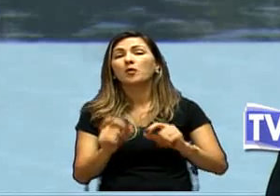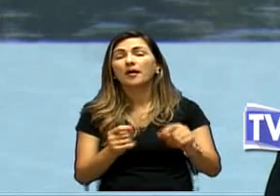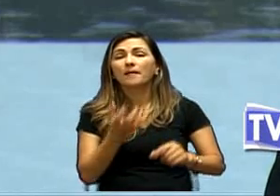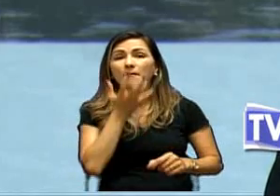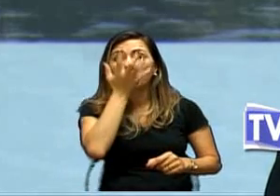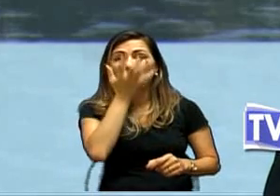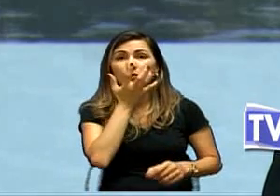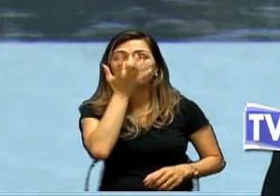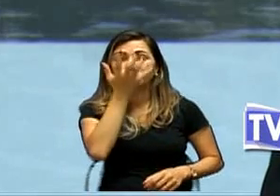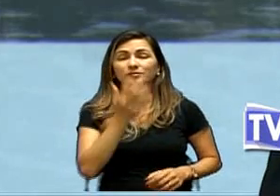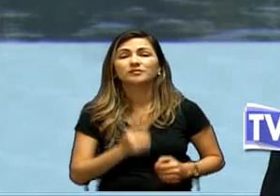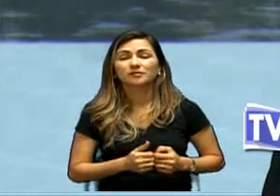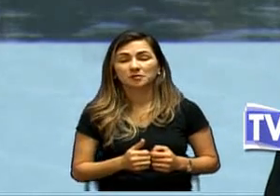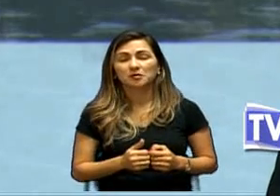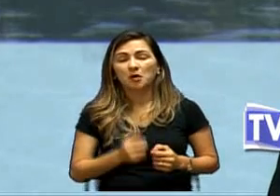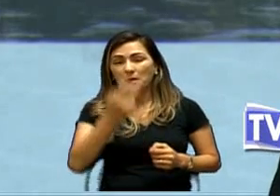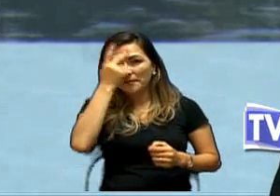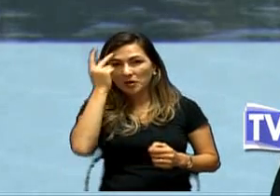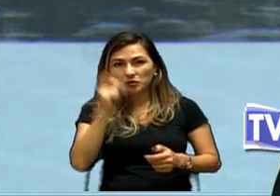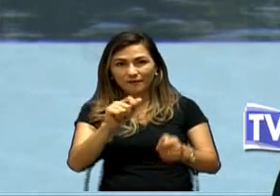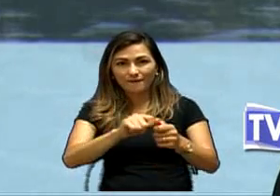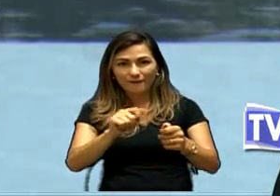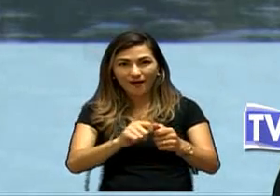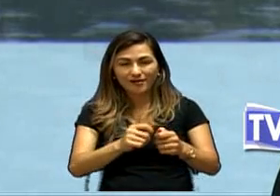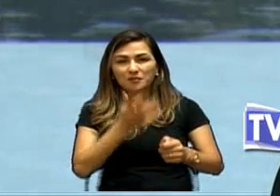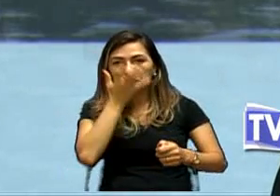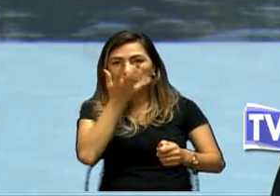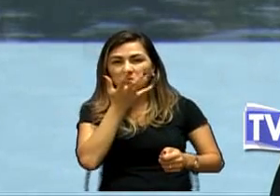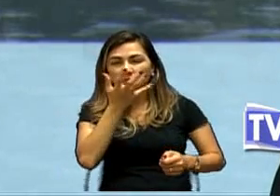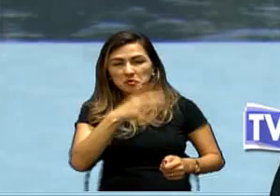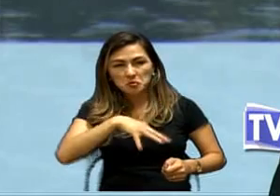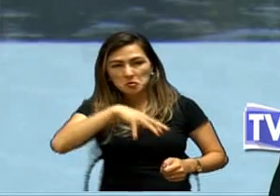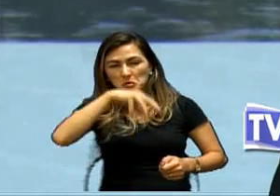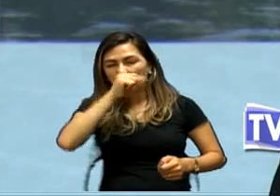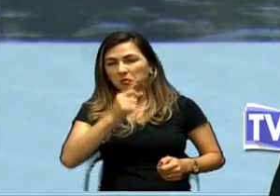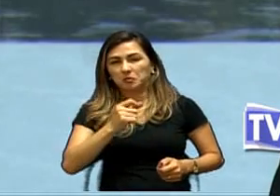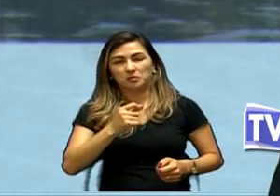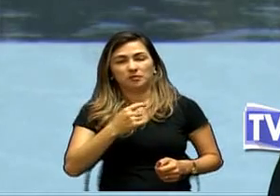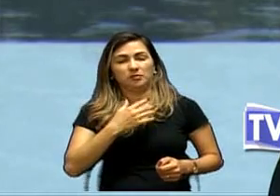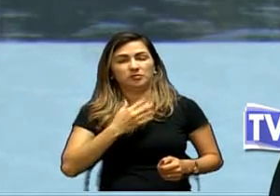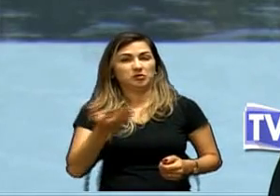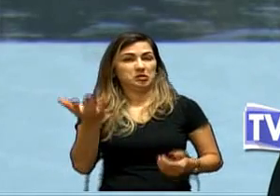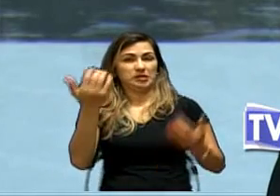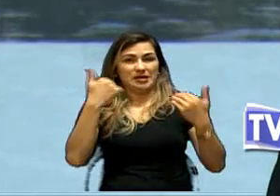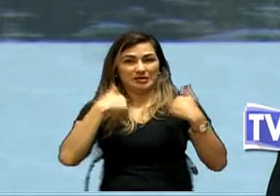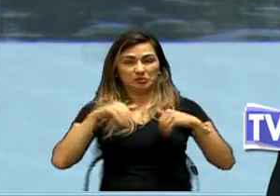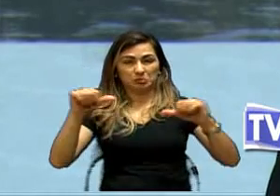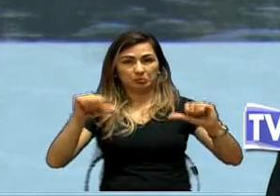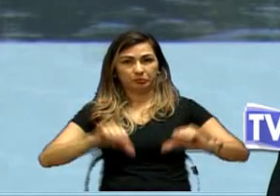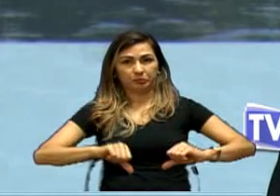ser humano. E dentre esses produtos à base de plástico,